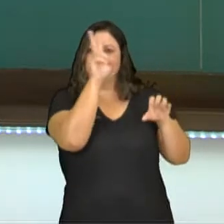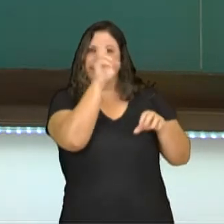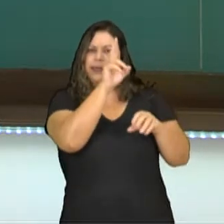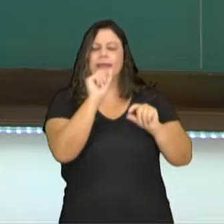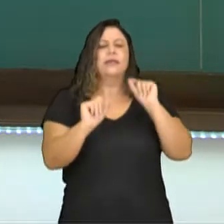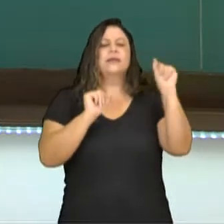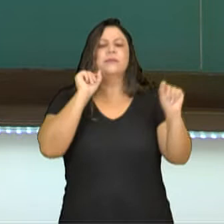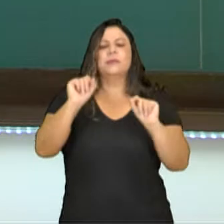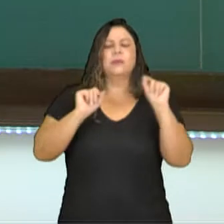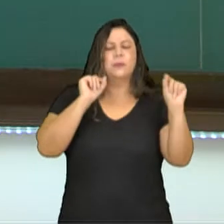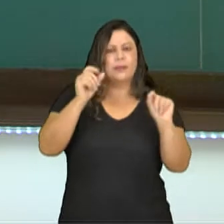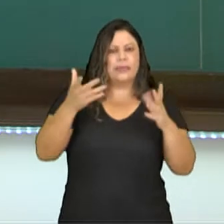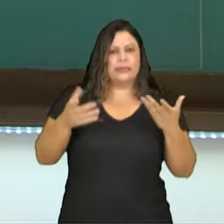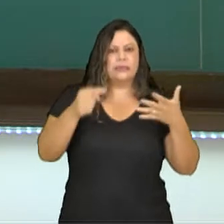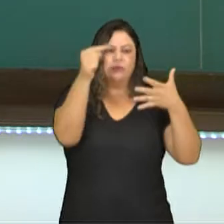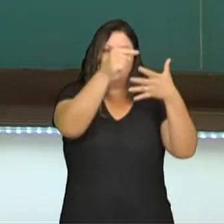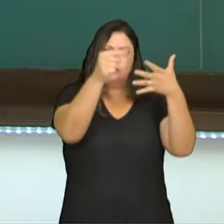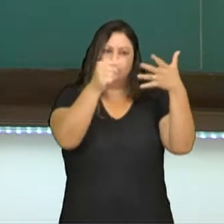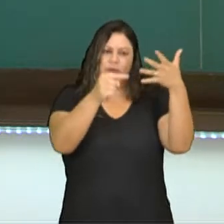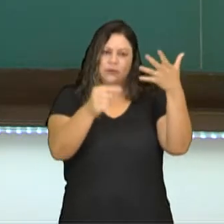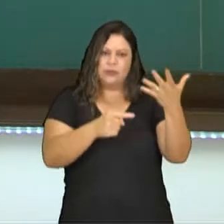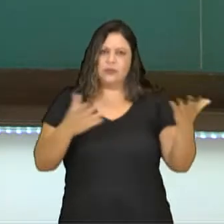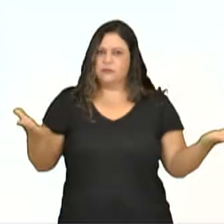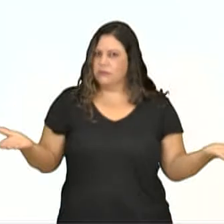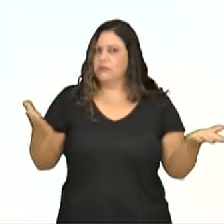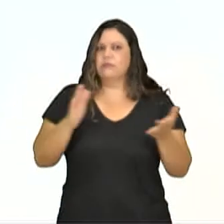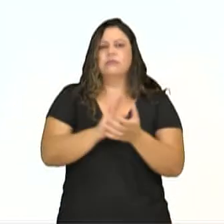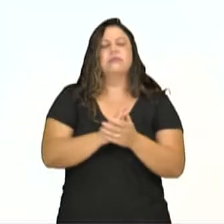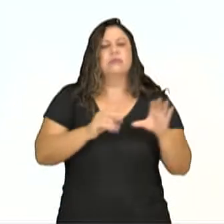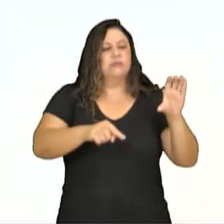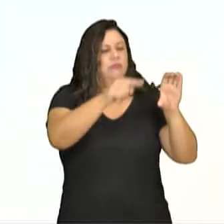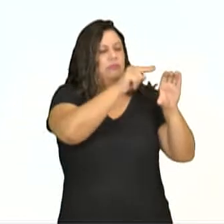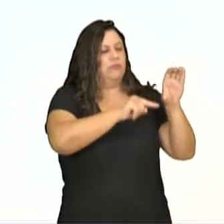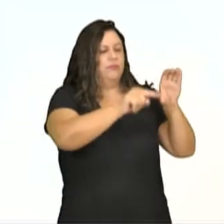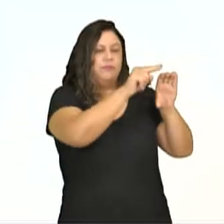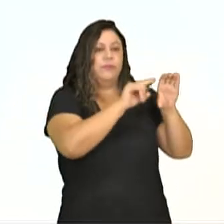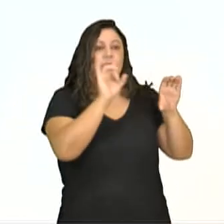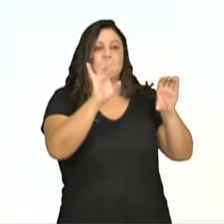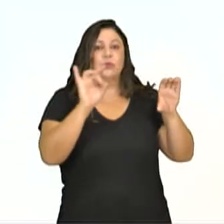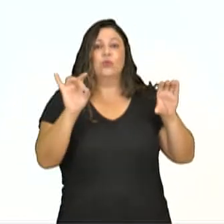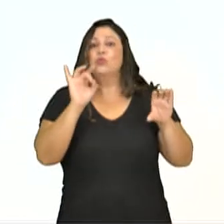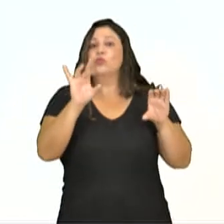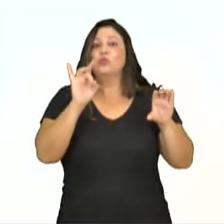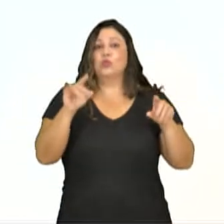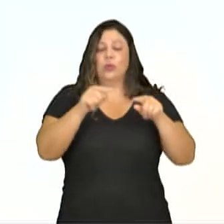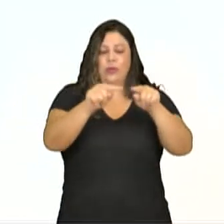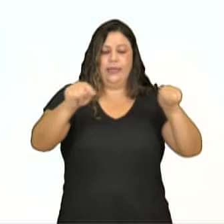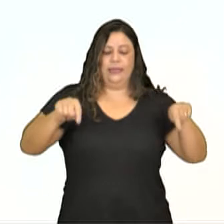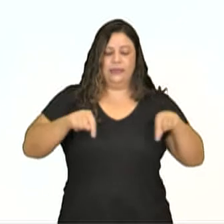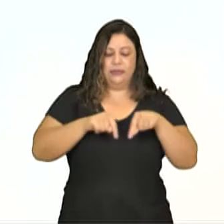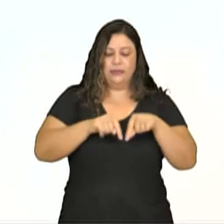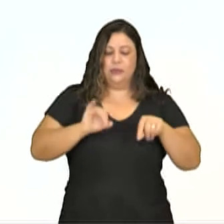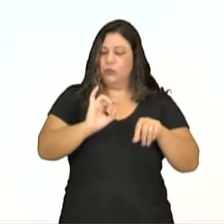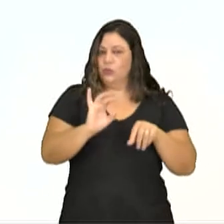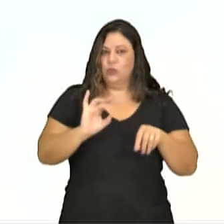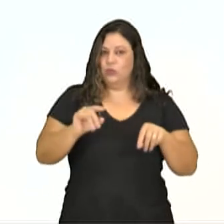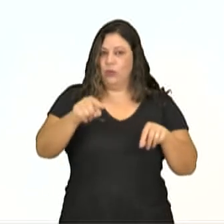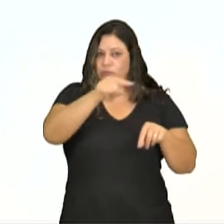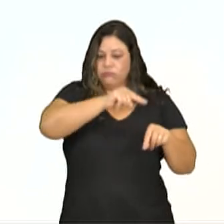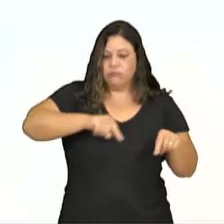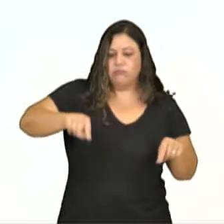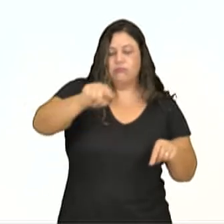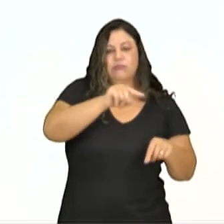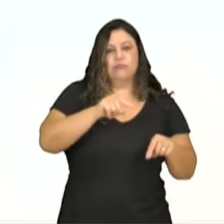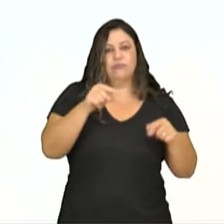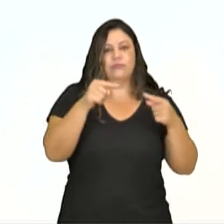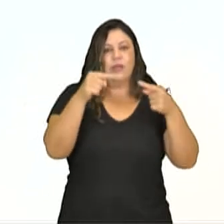são os seus elementos. A circunferência, gente, é só essa linha de fora, tá? É um conjunto de pontos